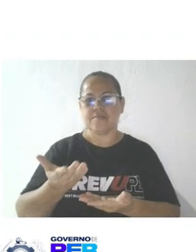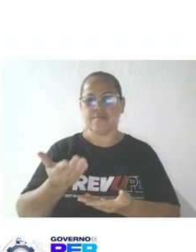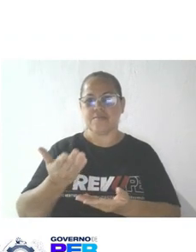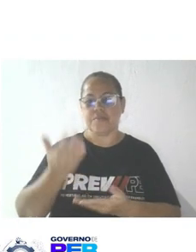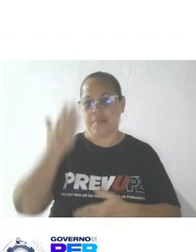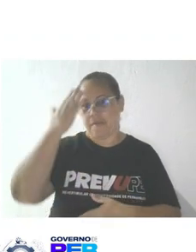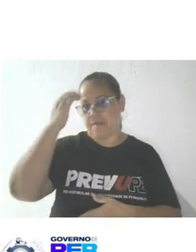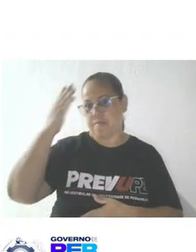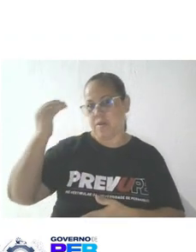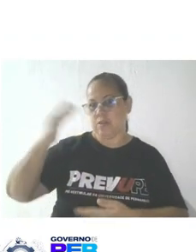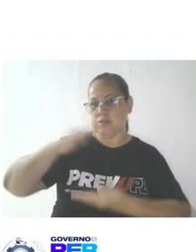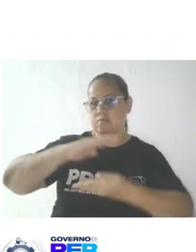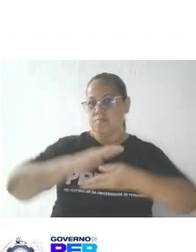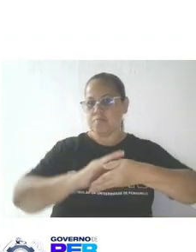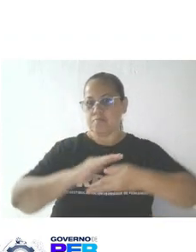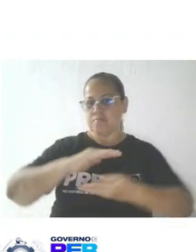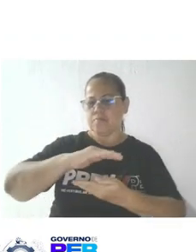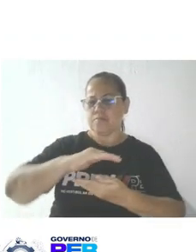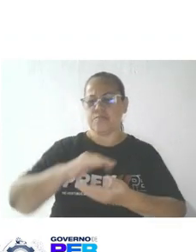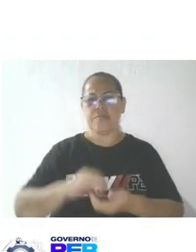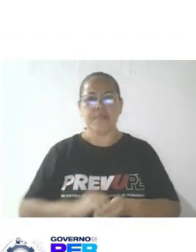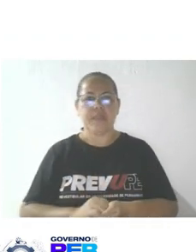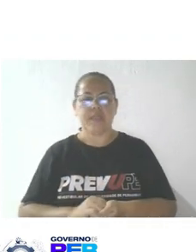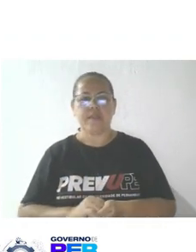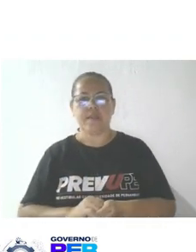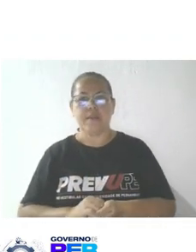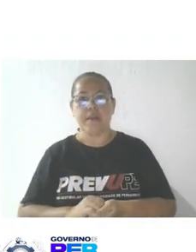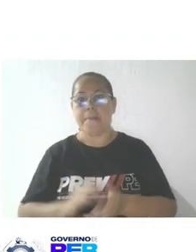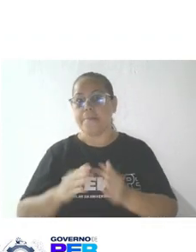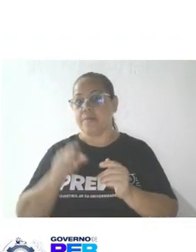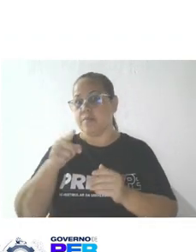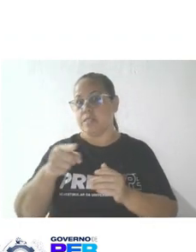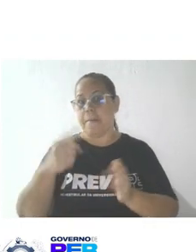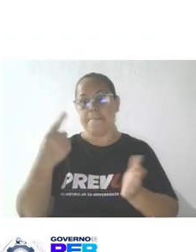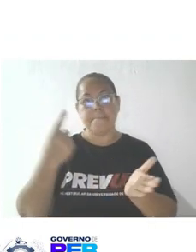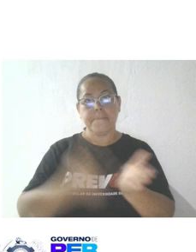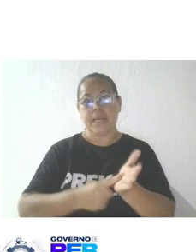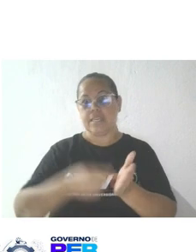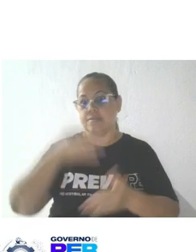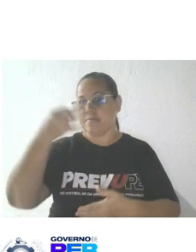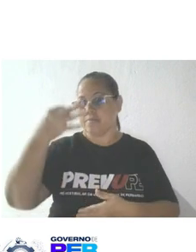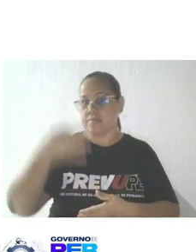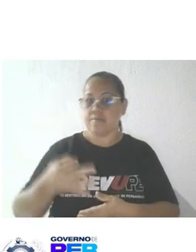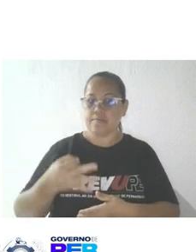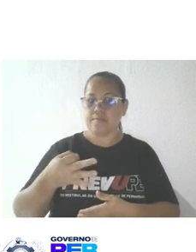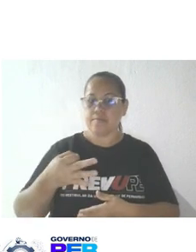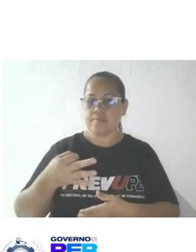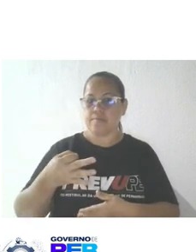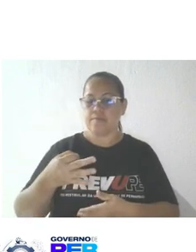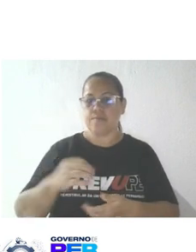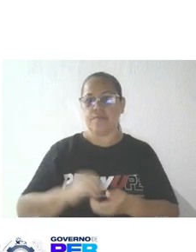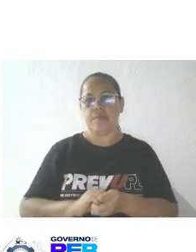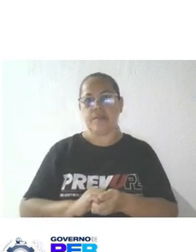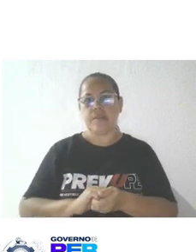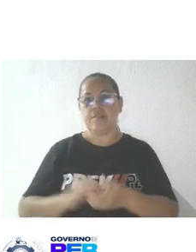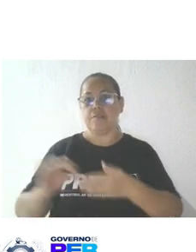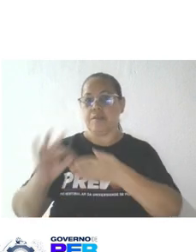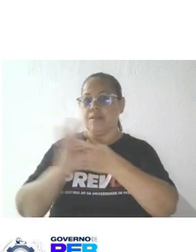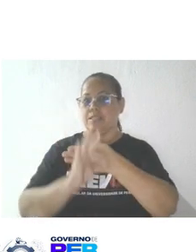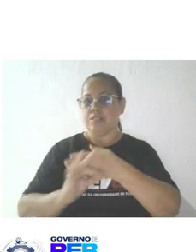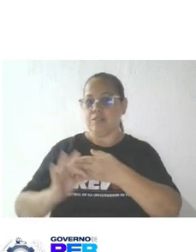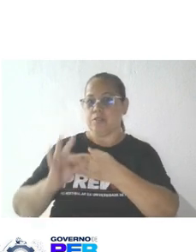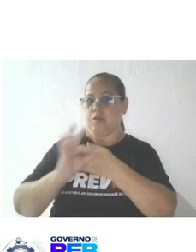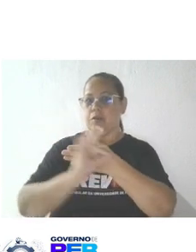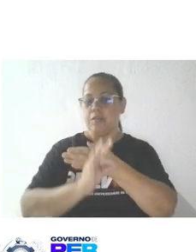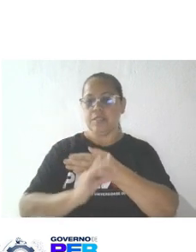complexo de Golgi, né? E ele pede aí, pessoal, para você marcar a alternativa correta sobre essa organela, né? É